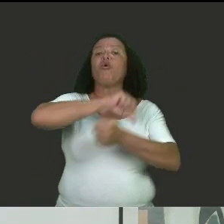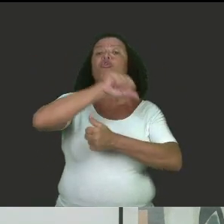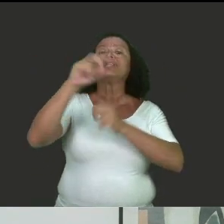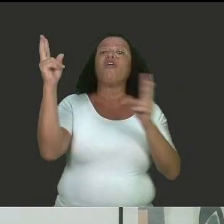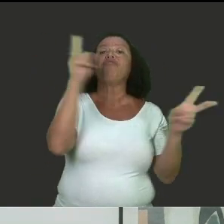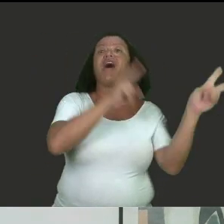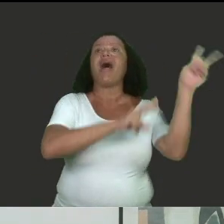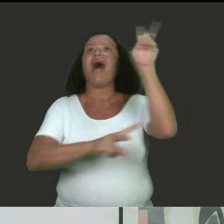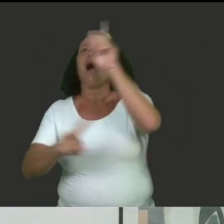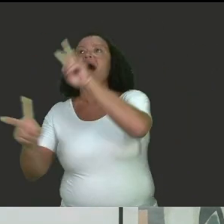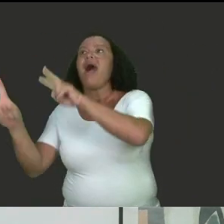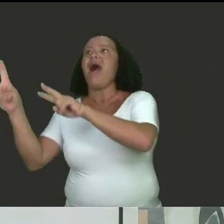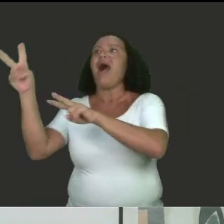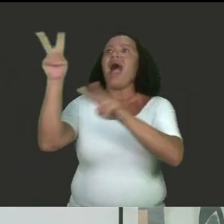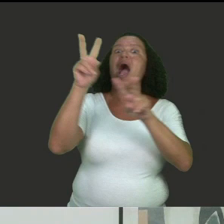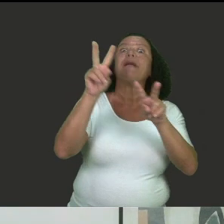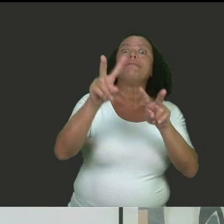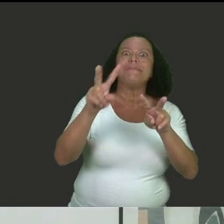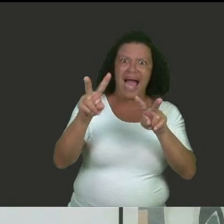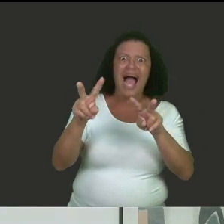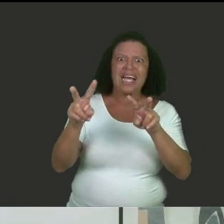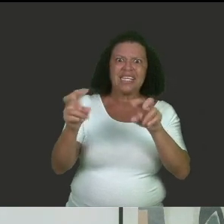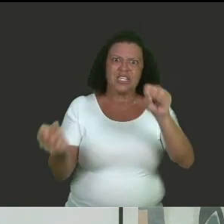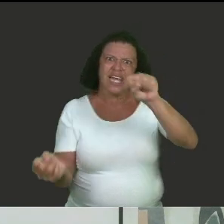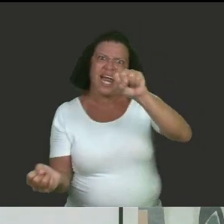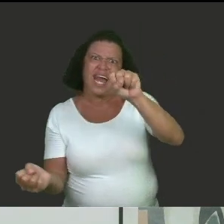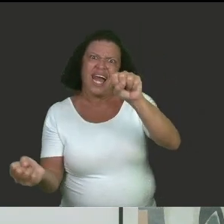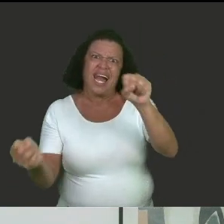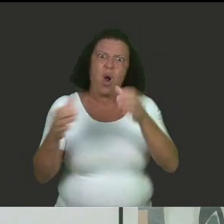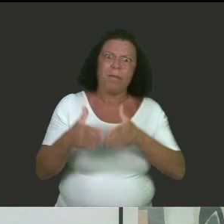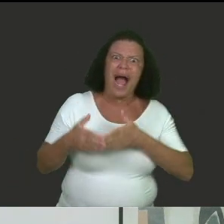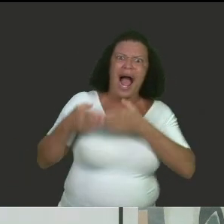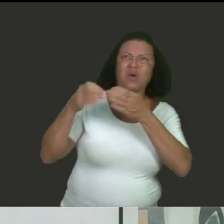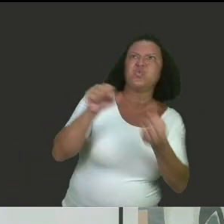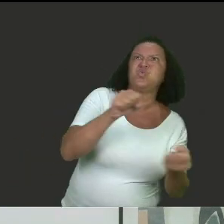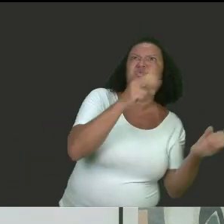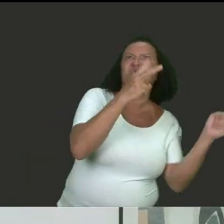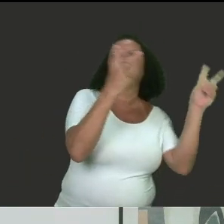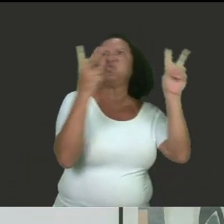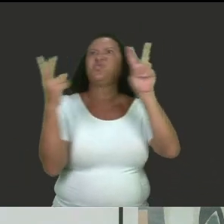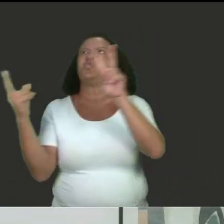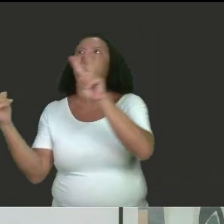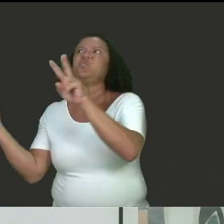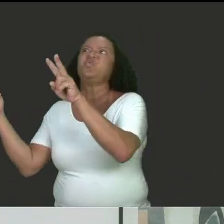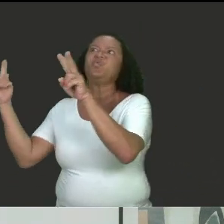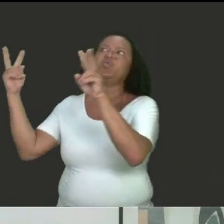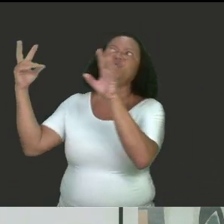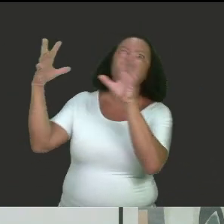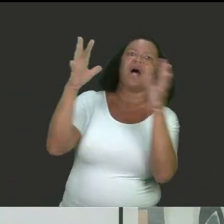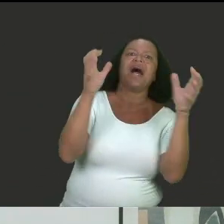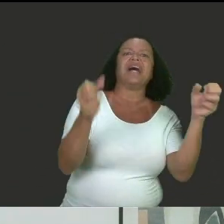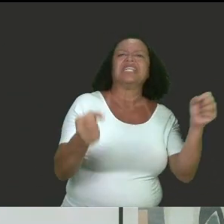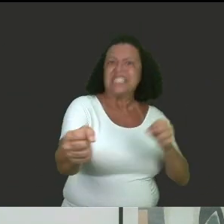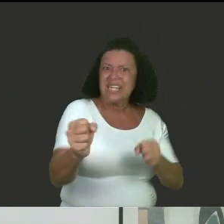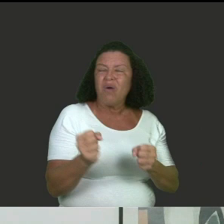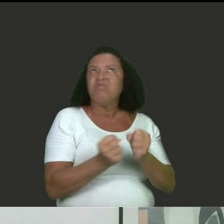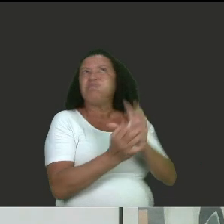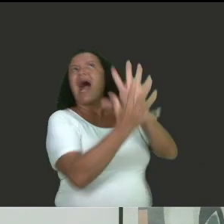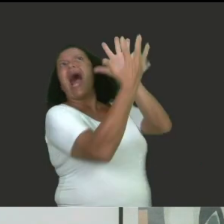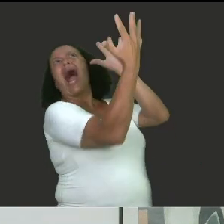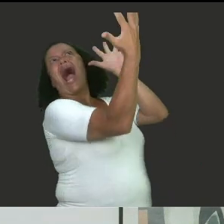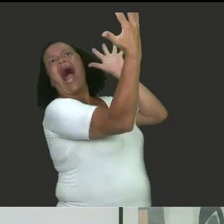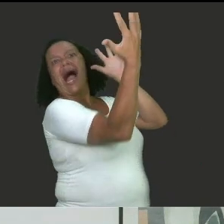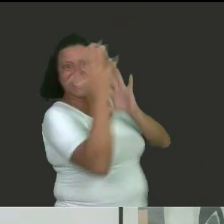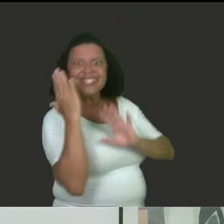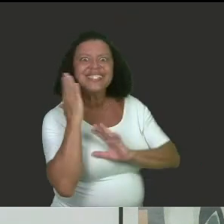as velas do barco para chegar onde quer. É lindo, né, isso? E é isso